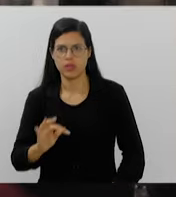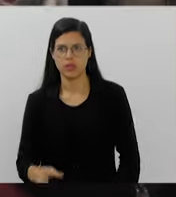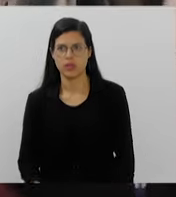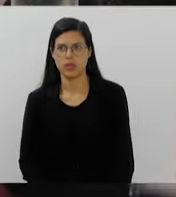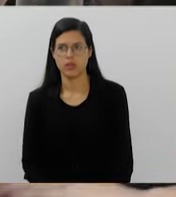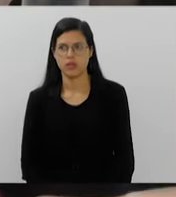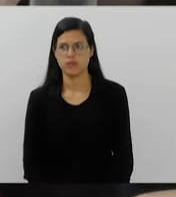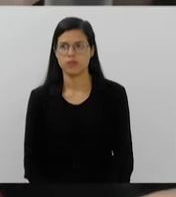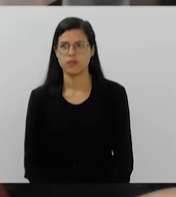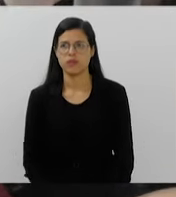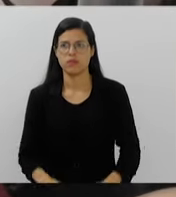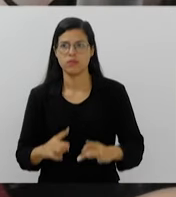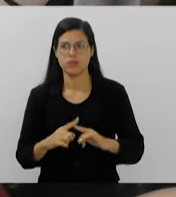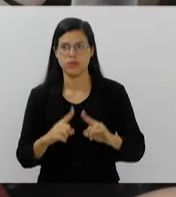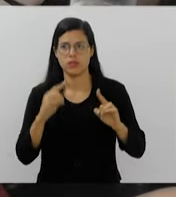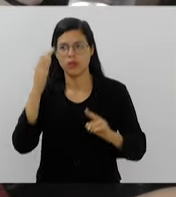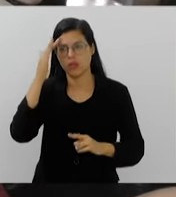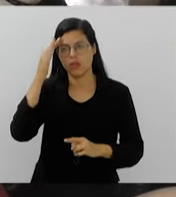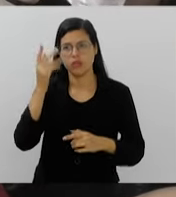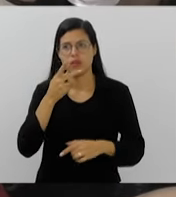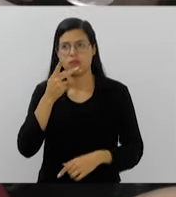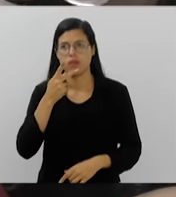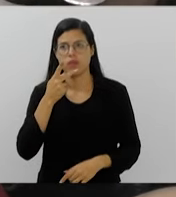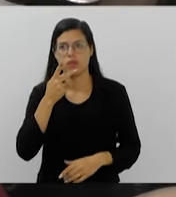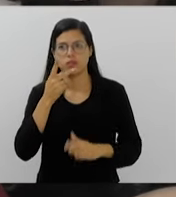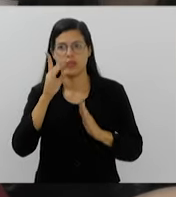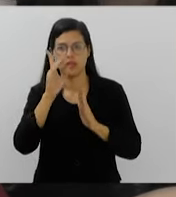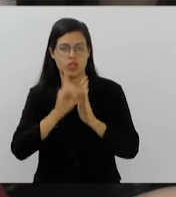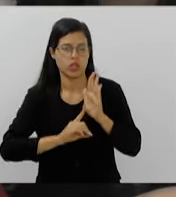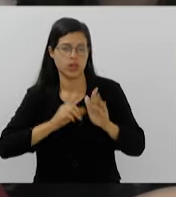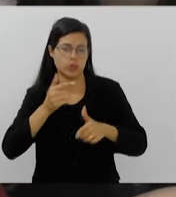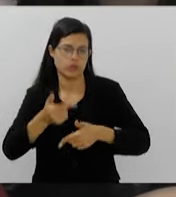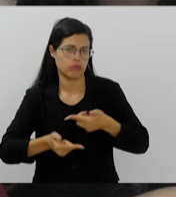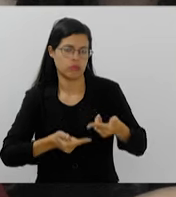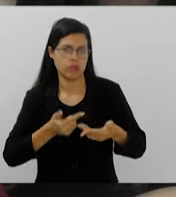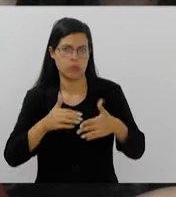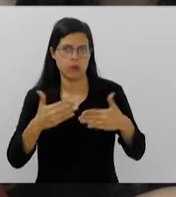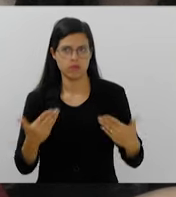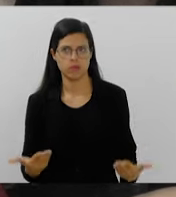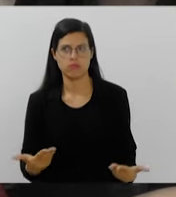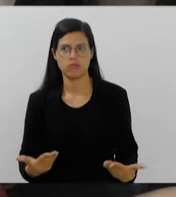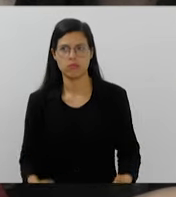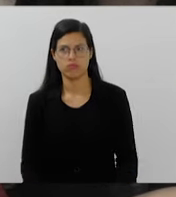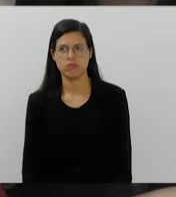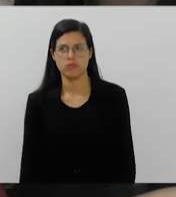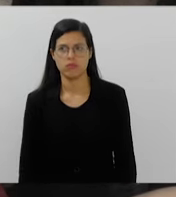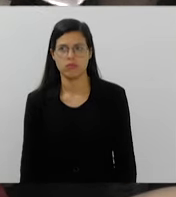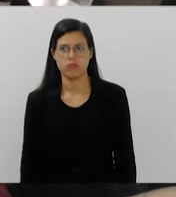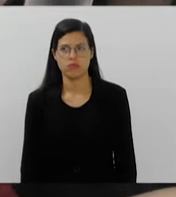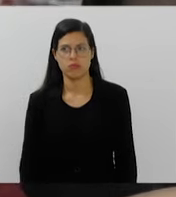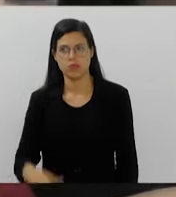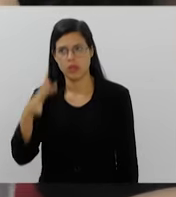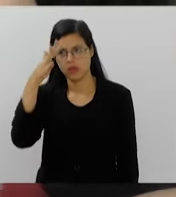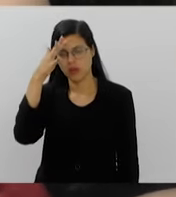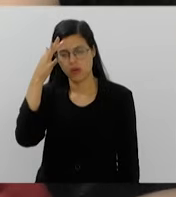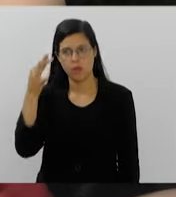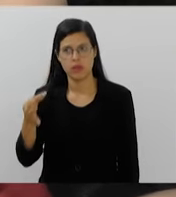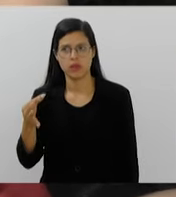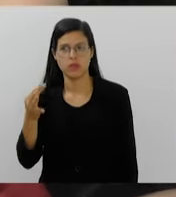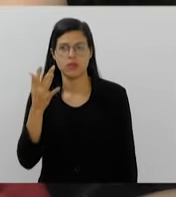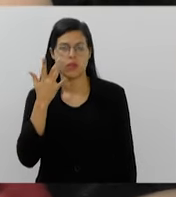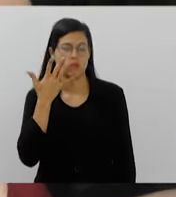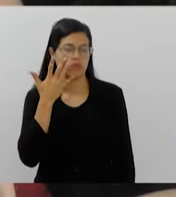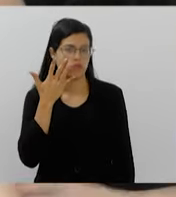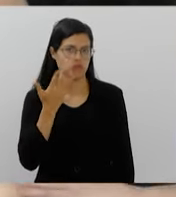Mas eu estou compreendendo que a gente está falando sobre o direito do trabalho. Então, eu acho que, nessa compreensão, eu acho que